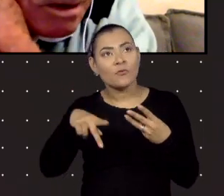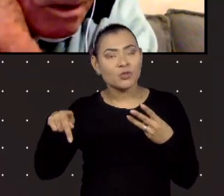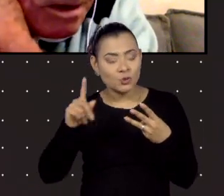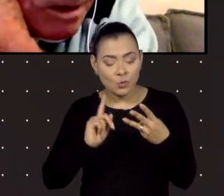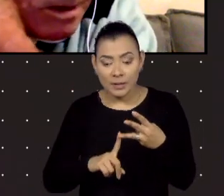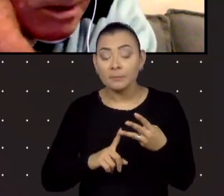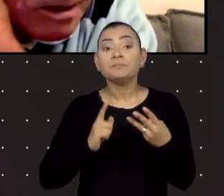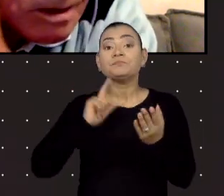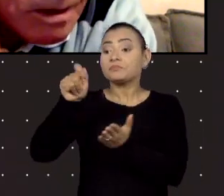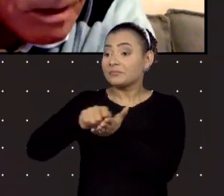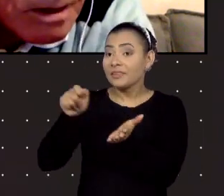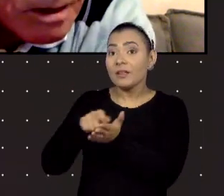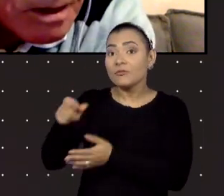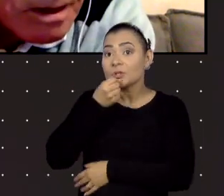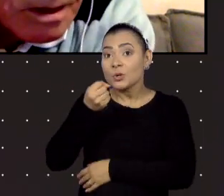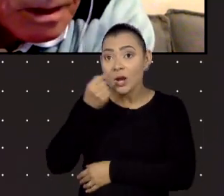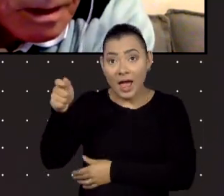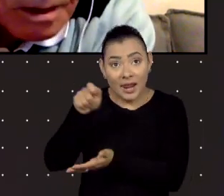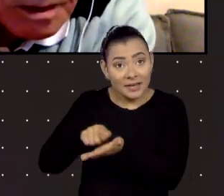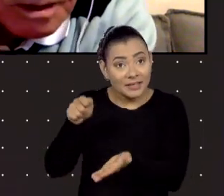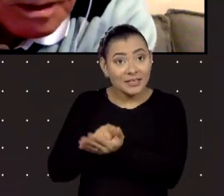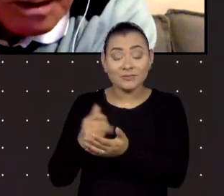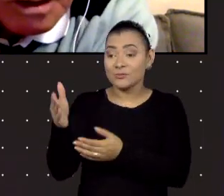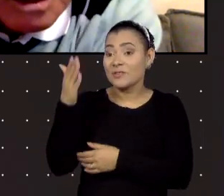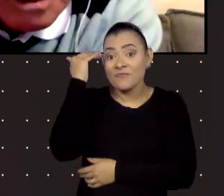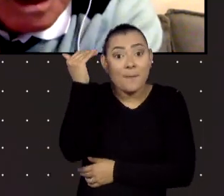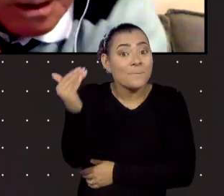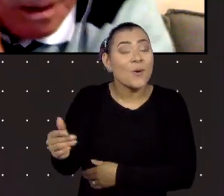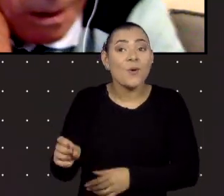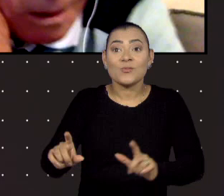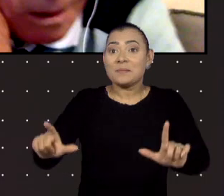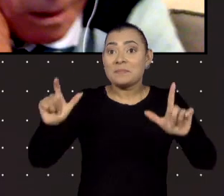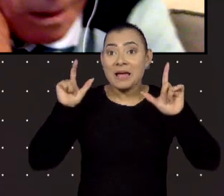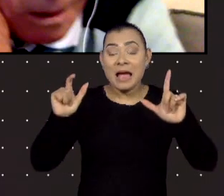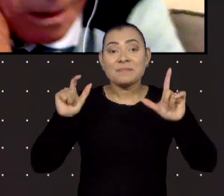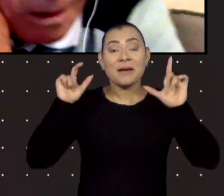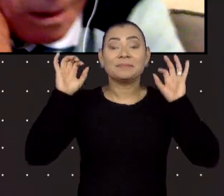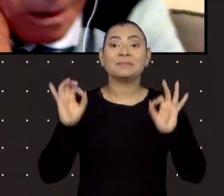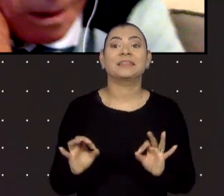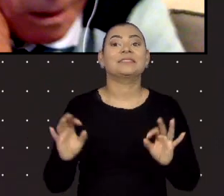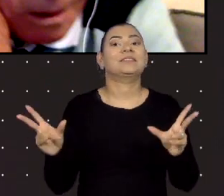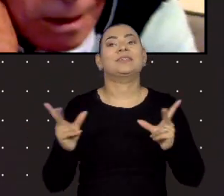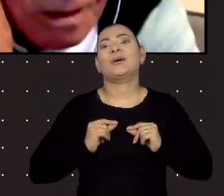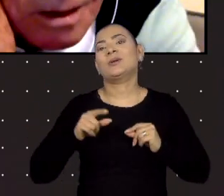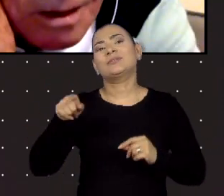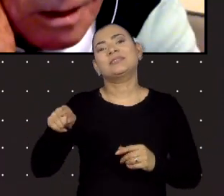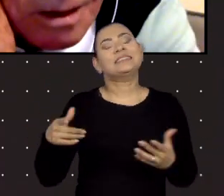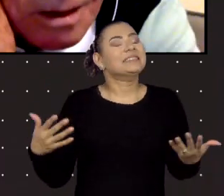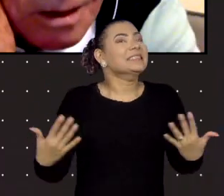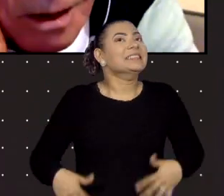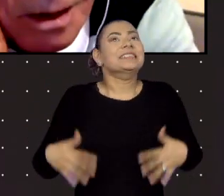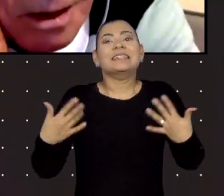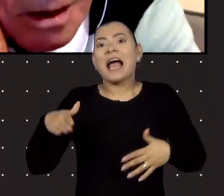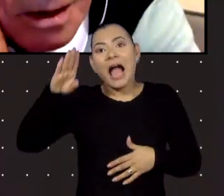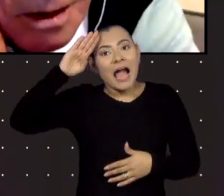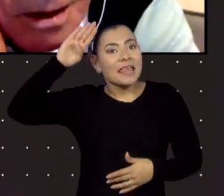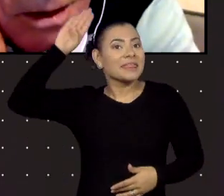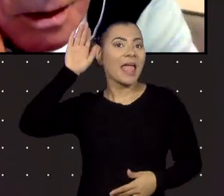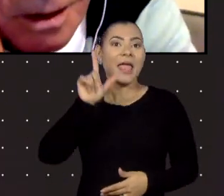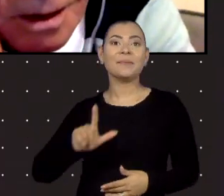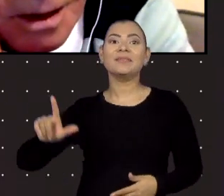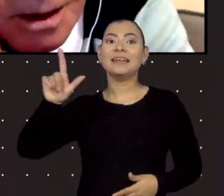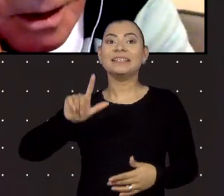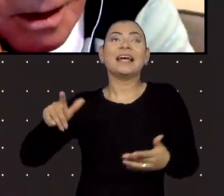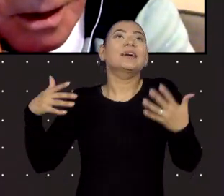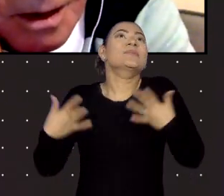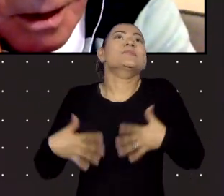escrever, virou jornalista, virou celebridade, e virou exatamente, você é um acadêmico da Academia Brasileira